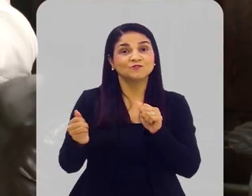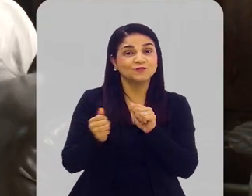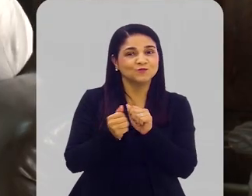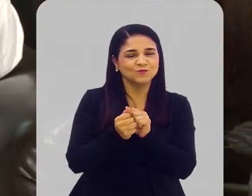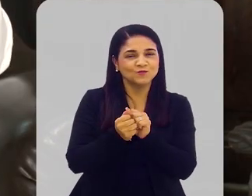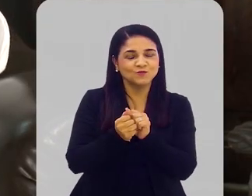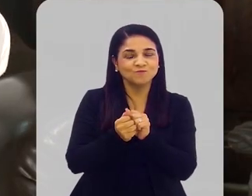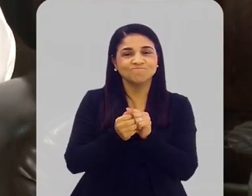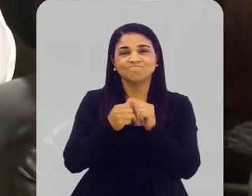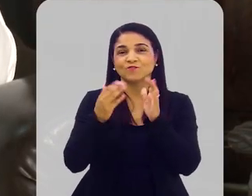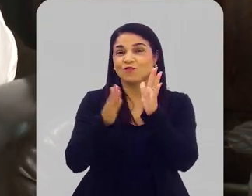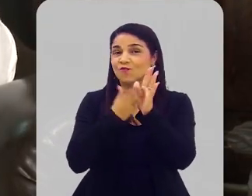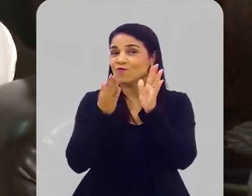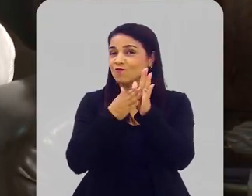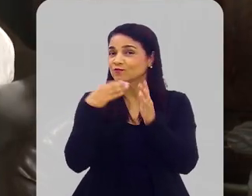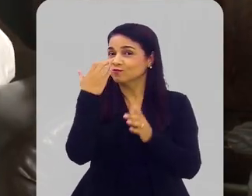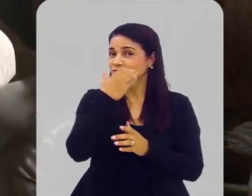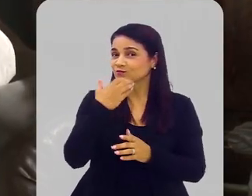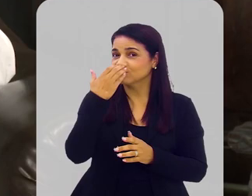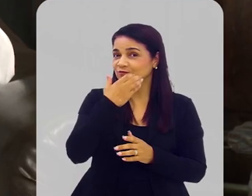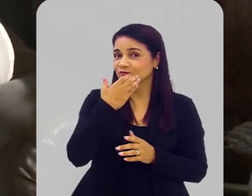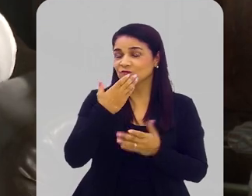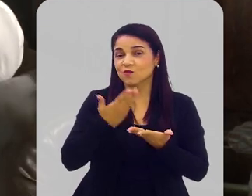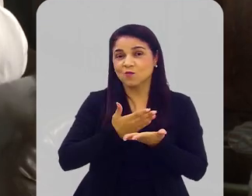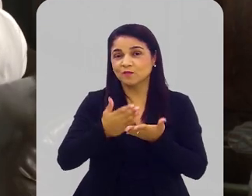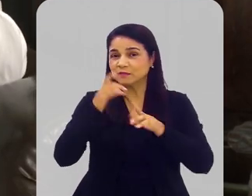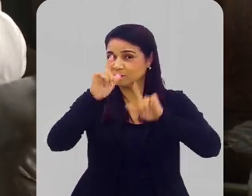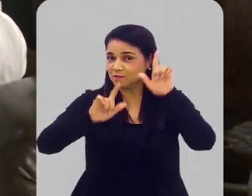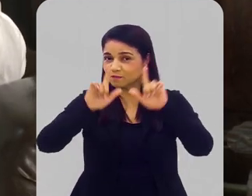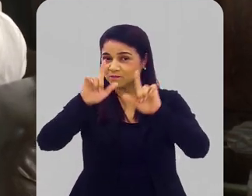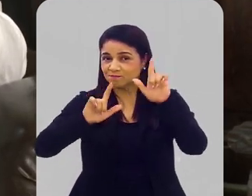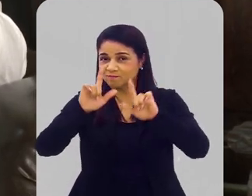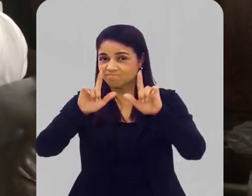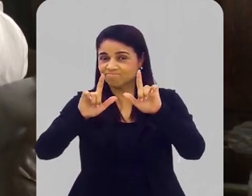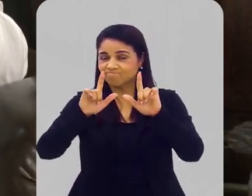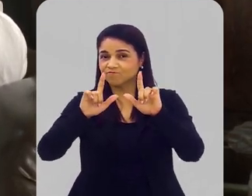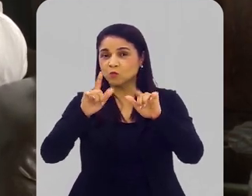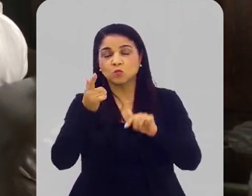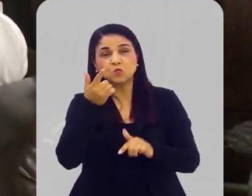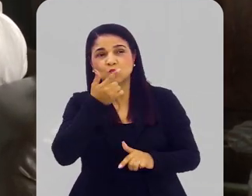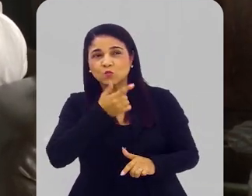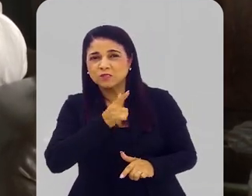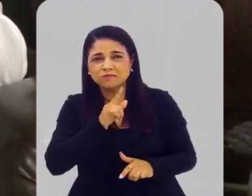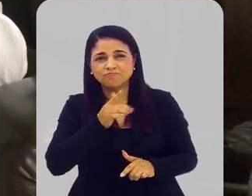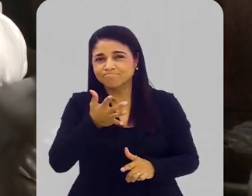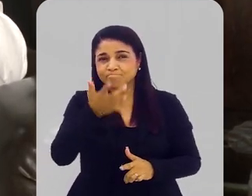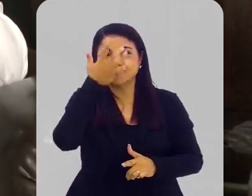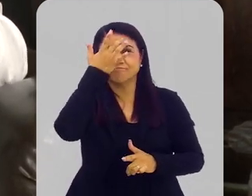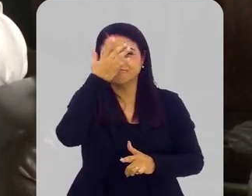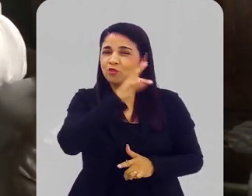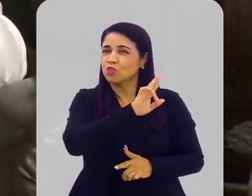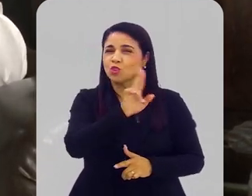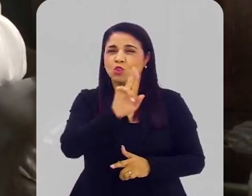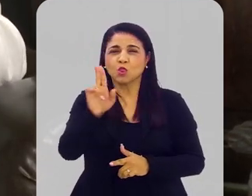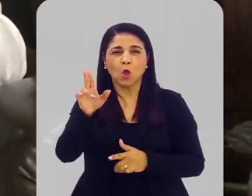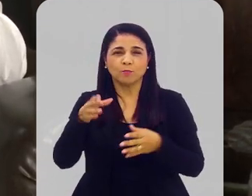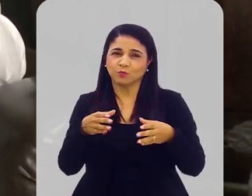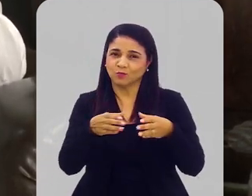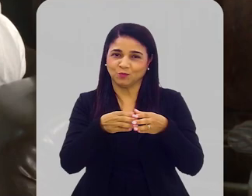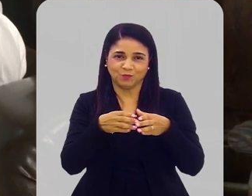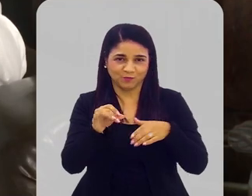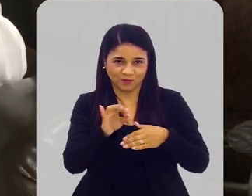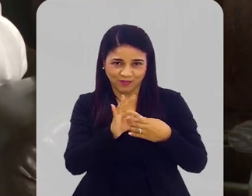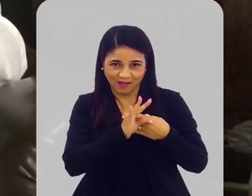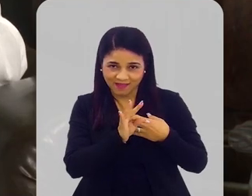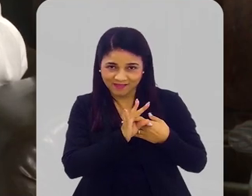Estamos juntos em mais um Louvor Som. Eu quero começar o programa. Eu ainda não consigo ter o nome de todos da